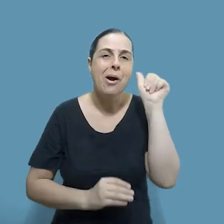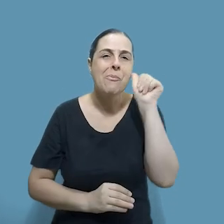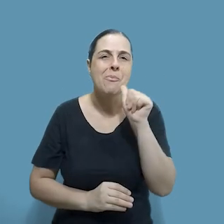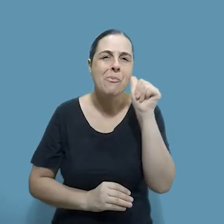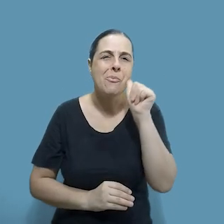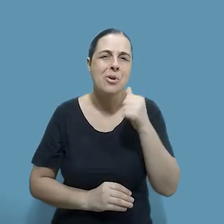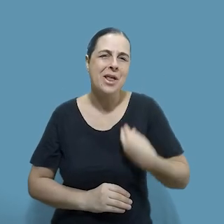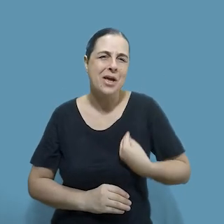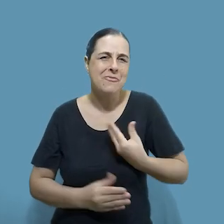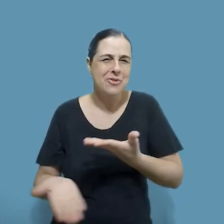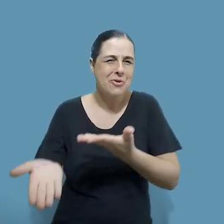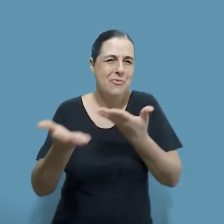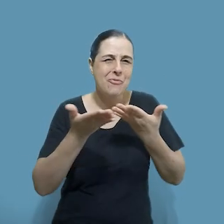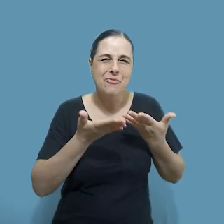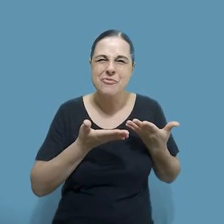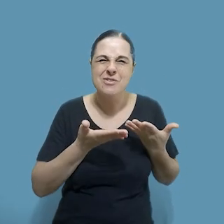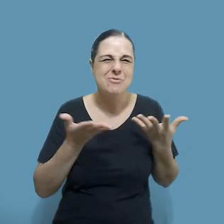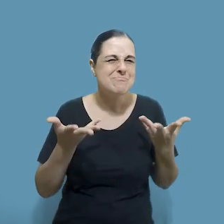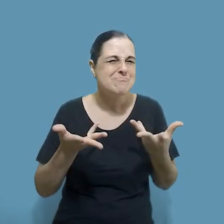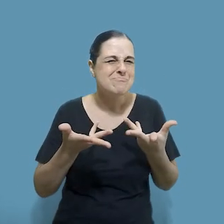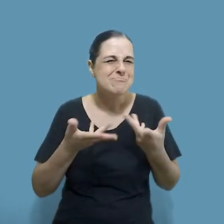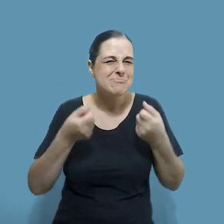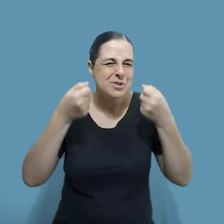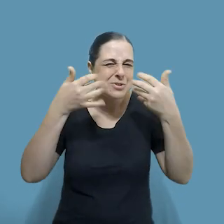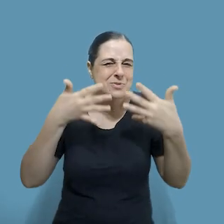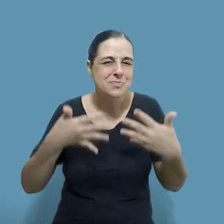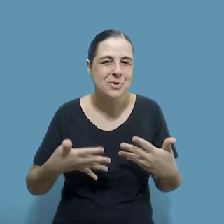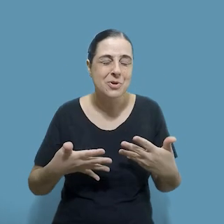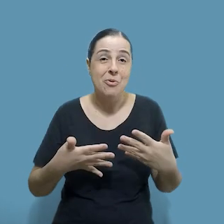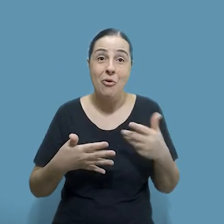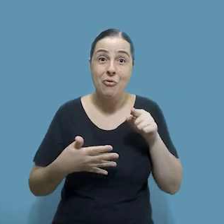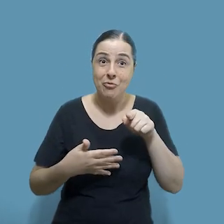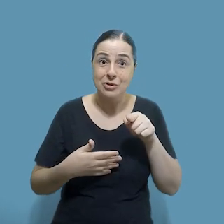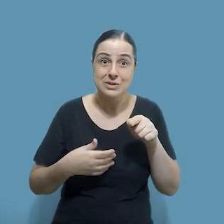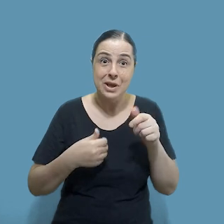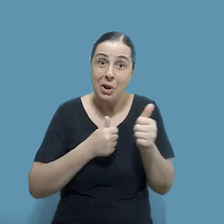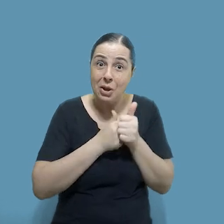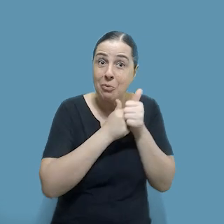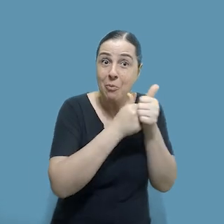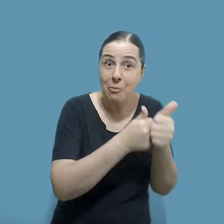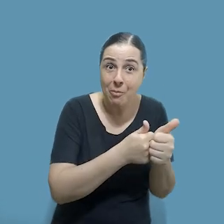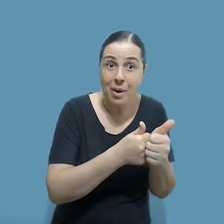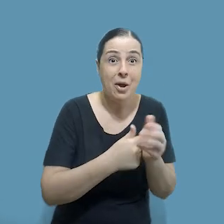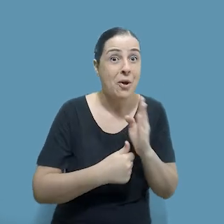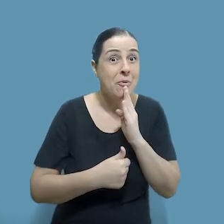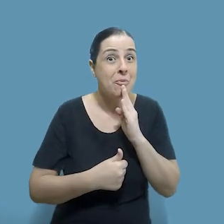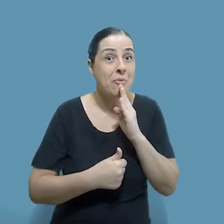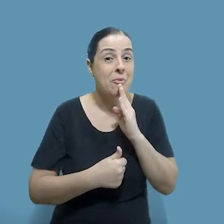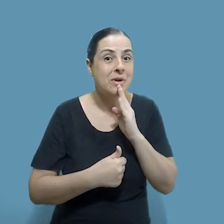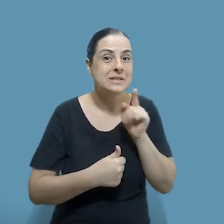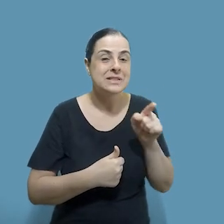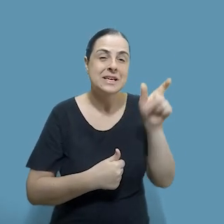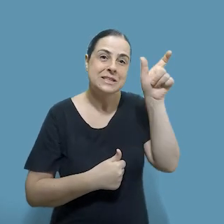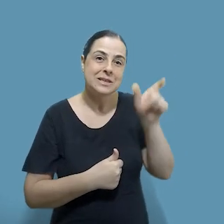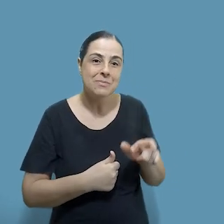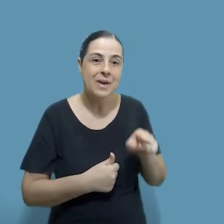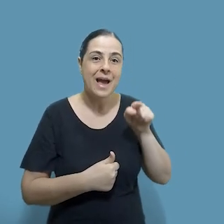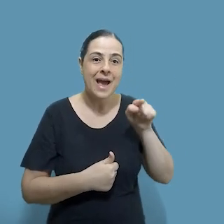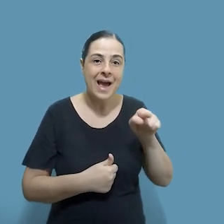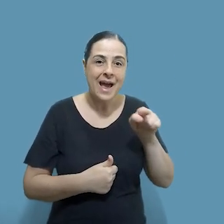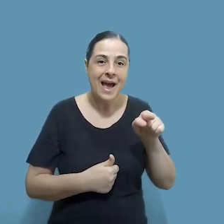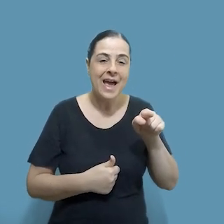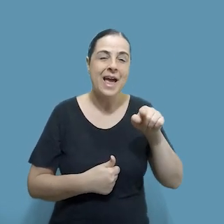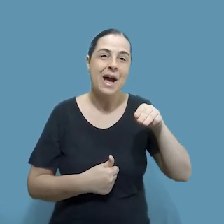cola nela para aprender tudo que a gente pode, que é a Marta Gil. Ela é socióloga, coordenadora executiva do Amancai, Instituto de Estudos